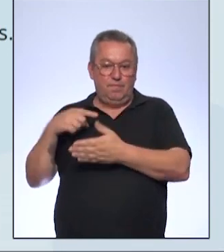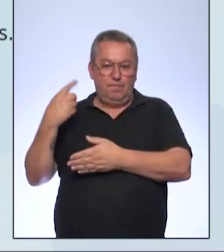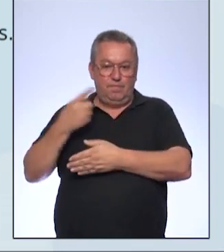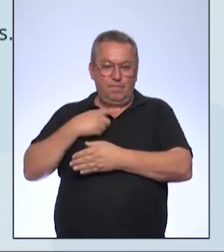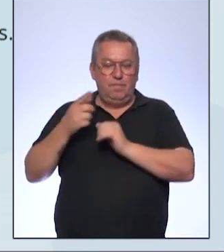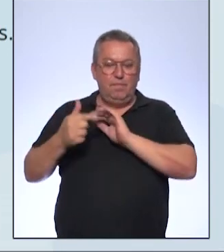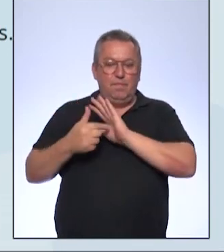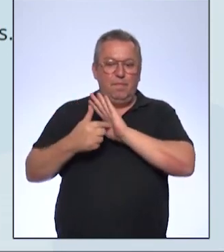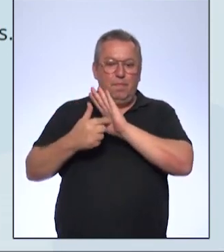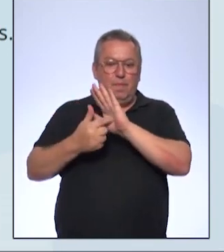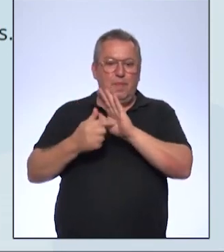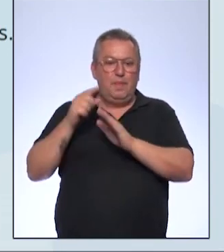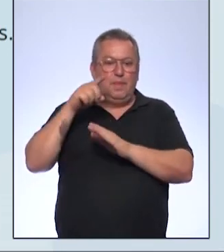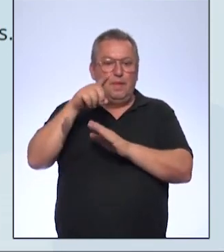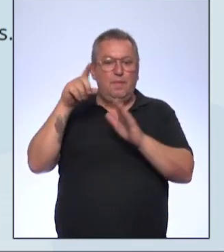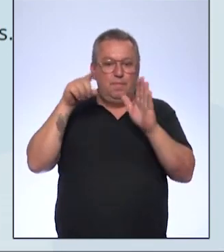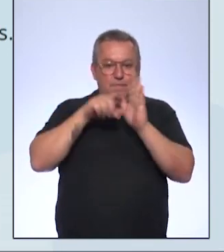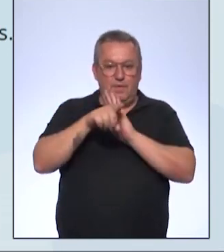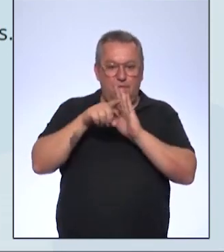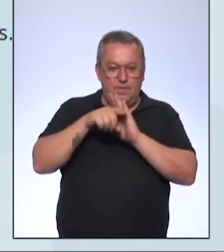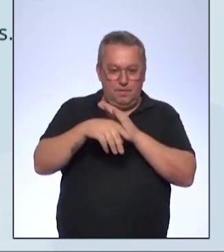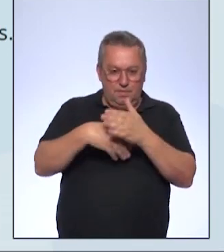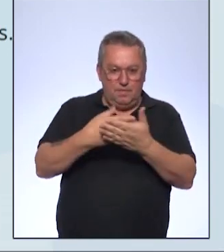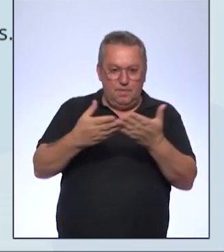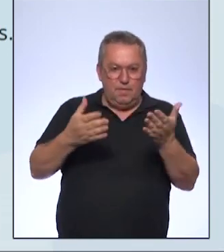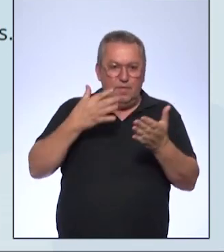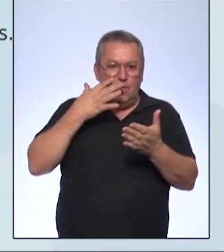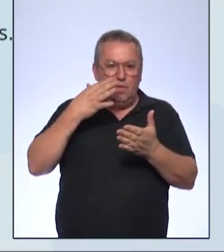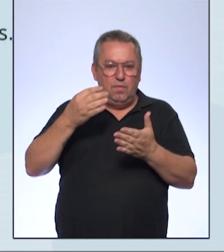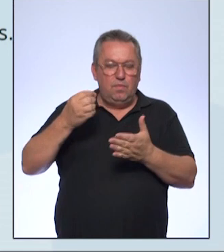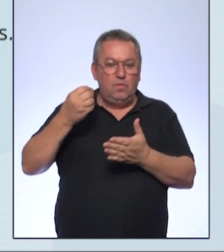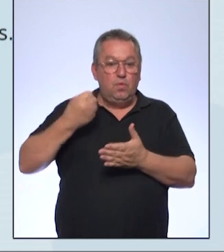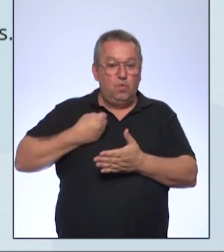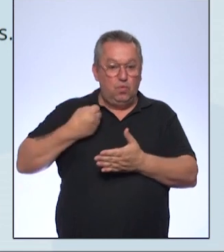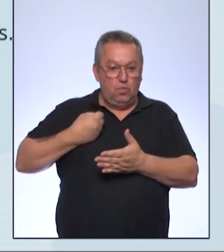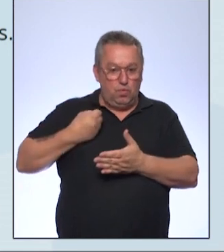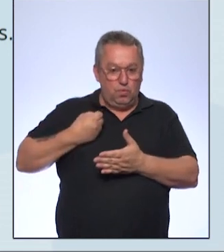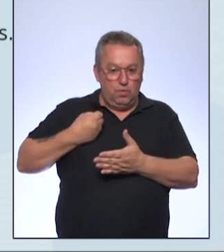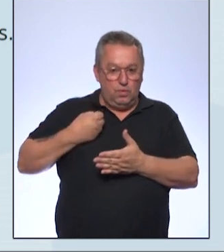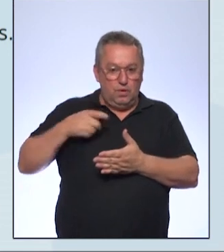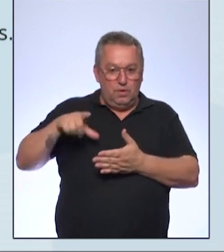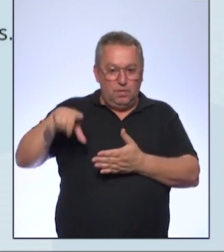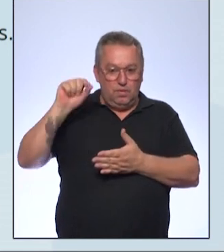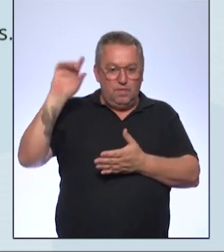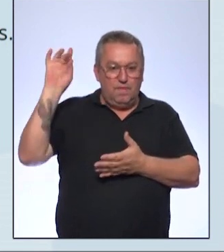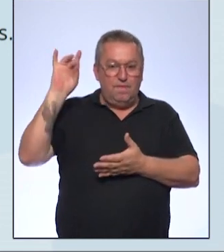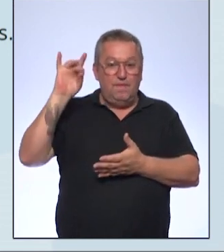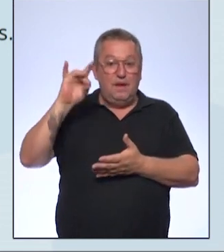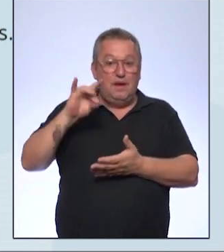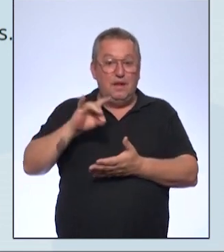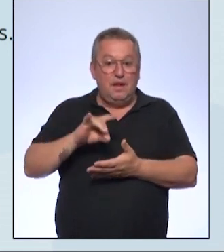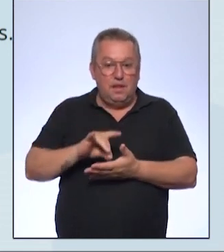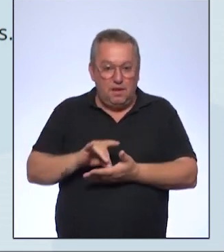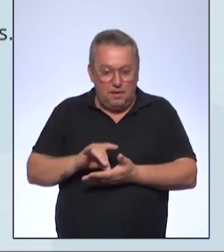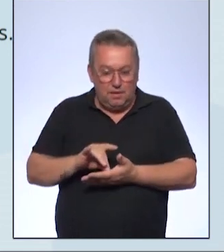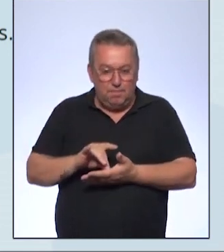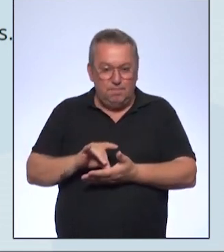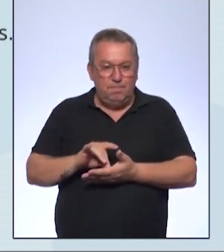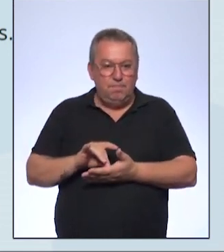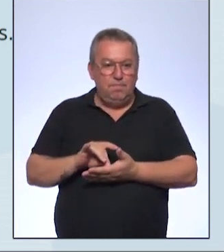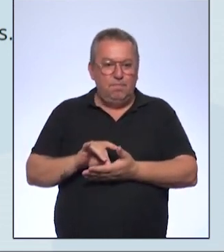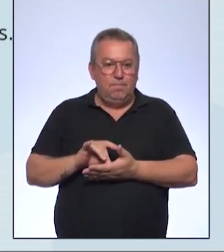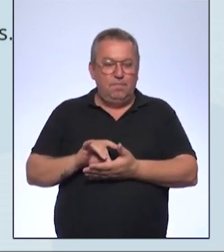foi apresentada essa questão para vocês. Observe os números abaixo e assinale a alternativa